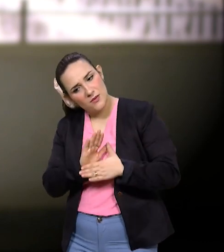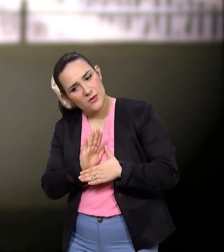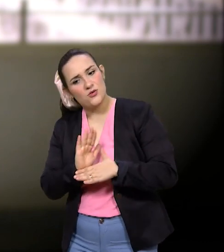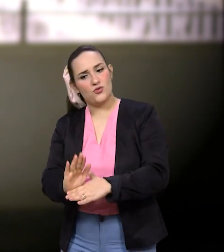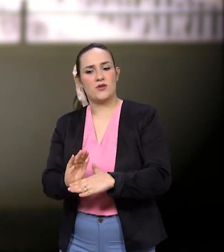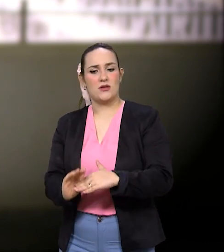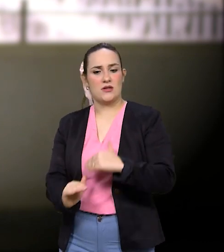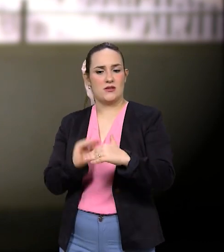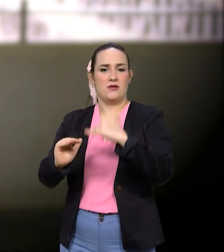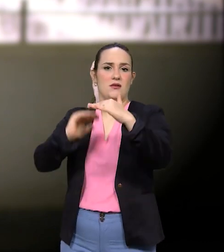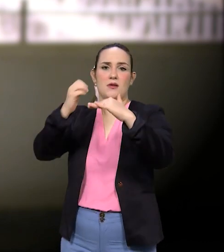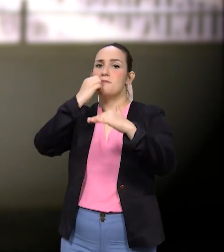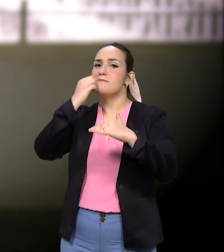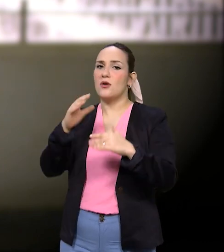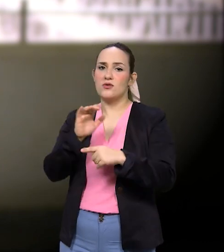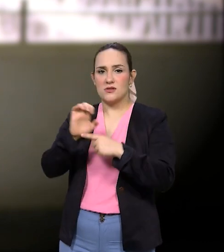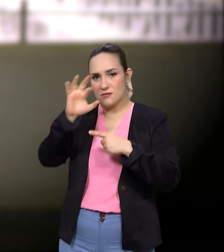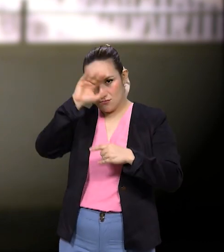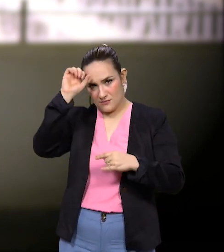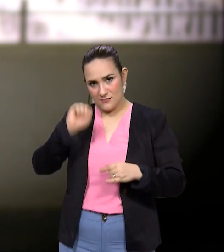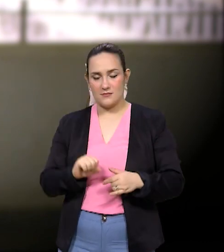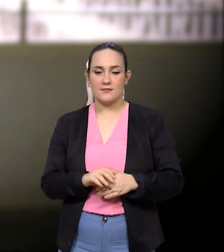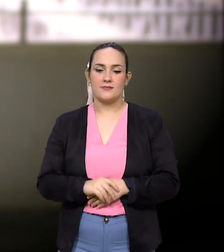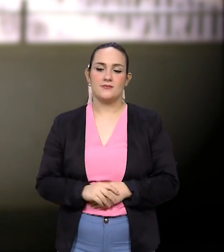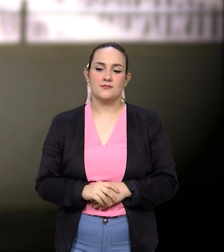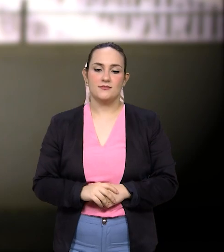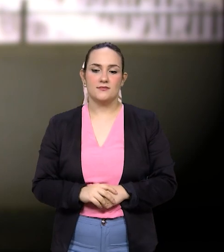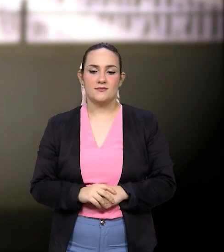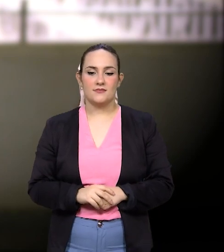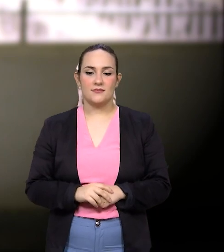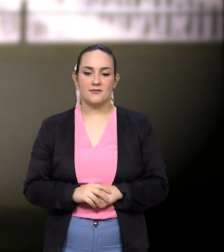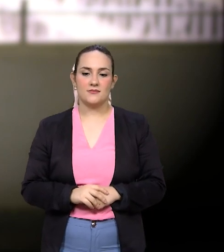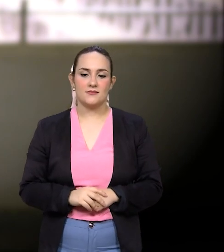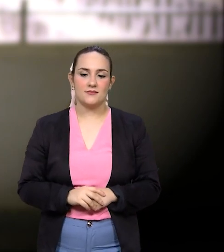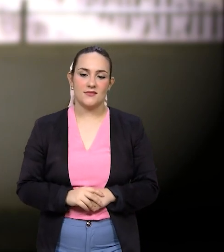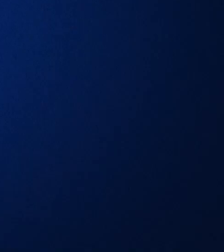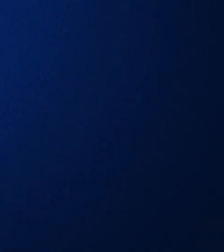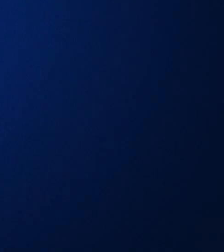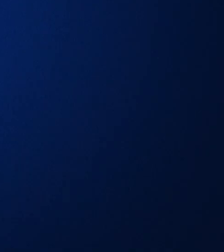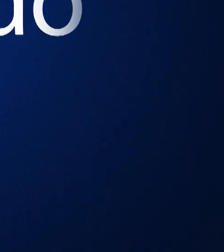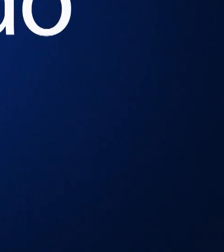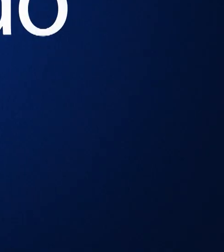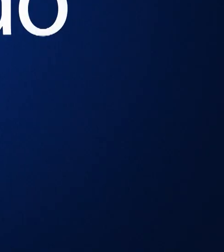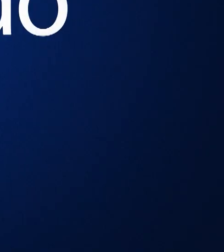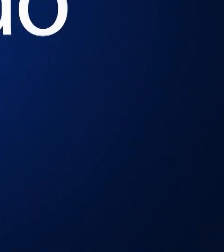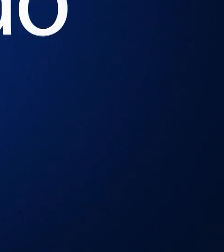sempre em prol do crescimento e do desenvolvimento do nosso estado de Mato Grosso do Sul.